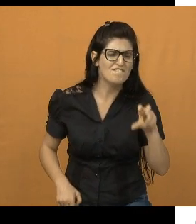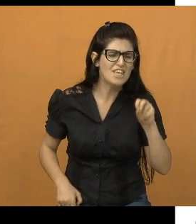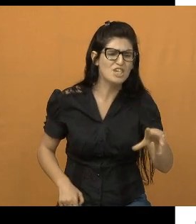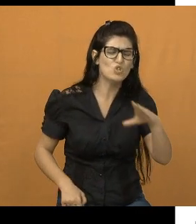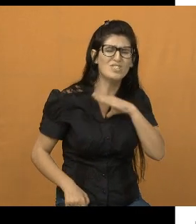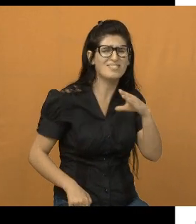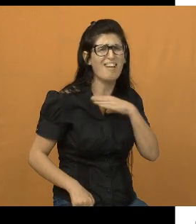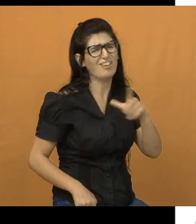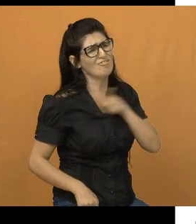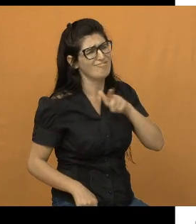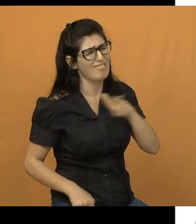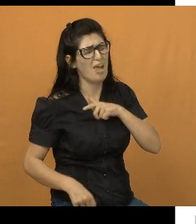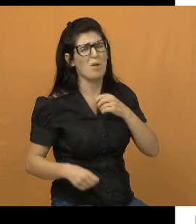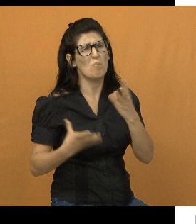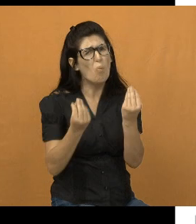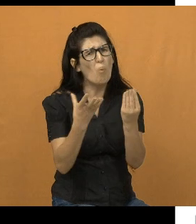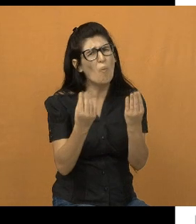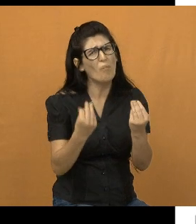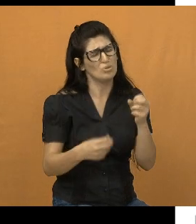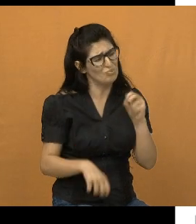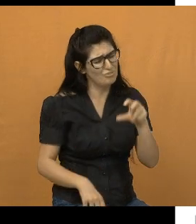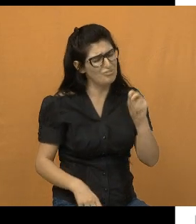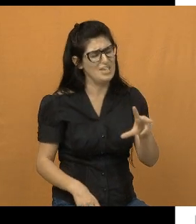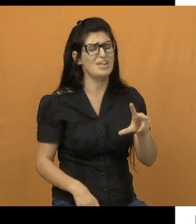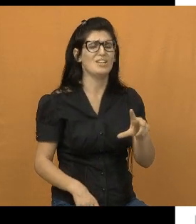intervenções necessárias.